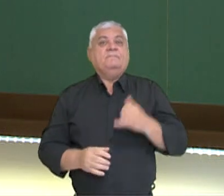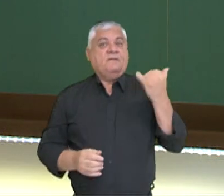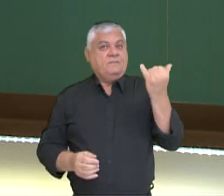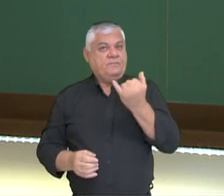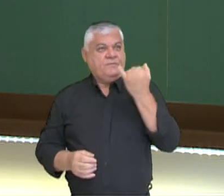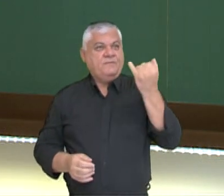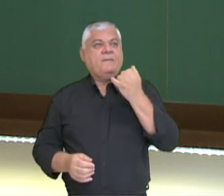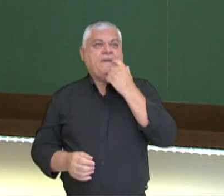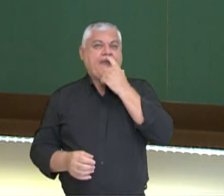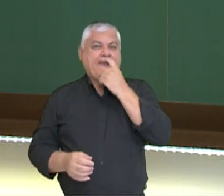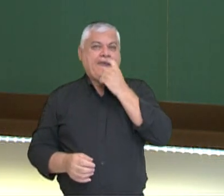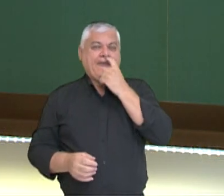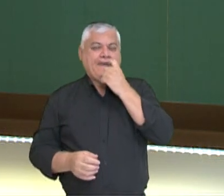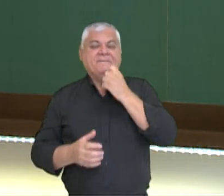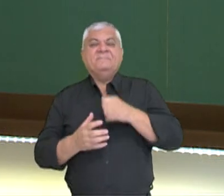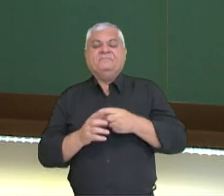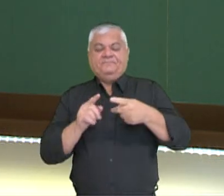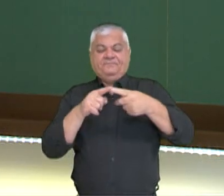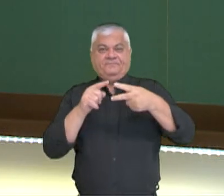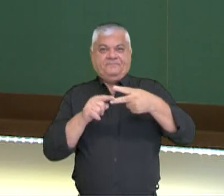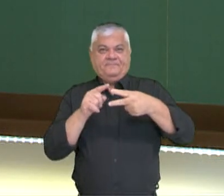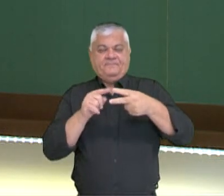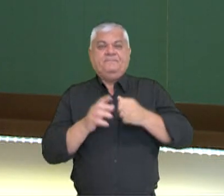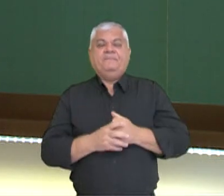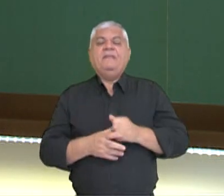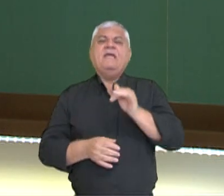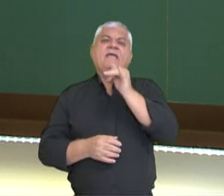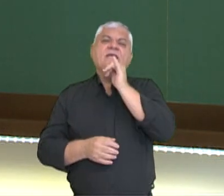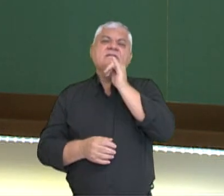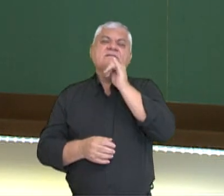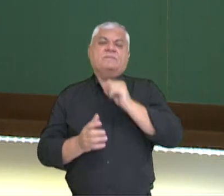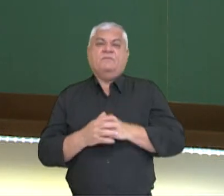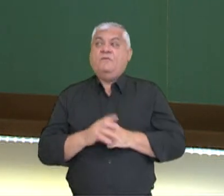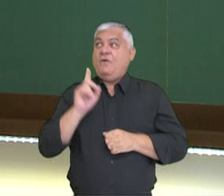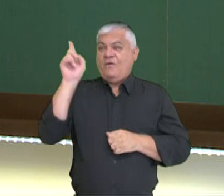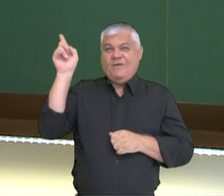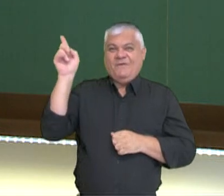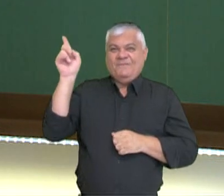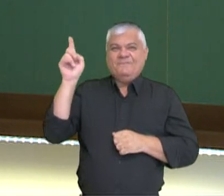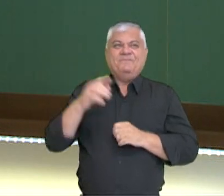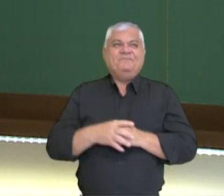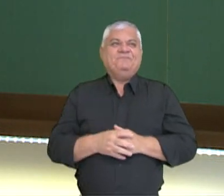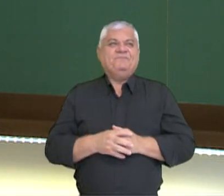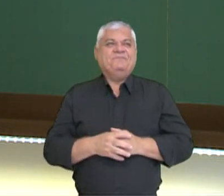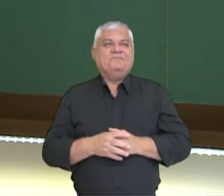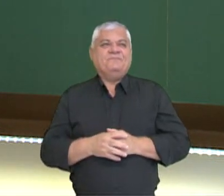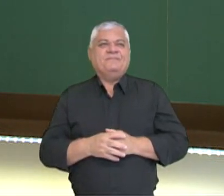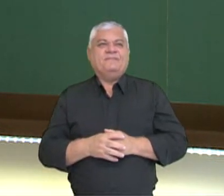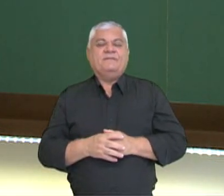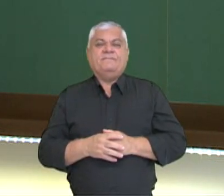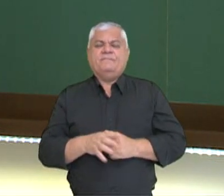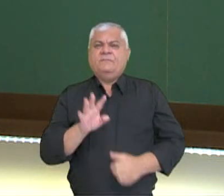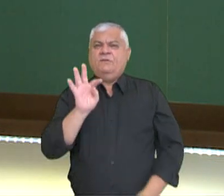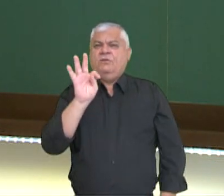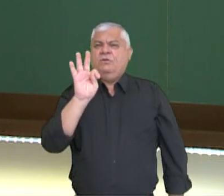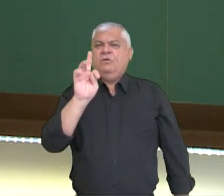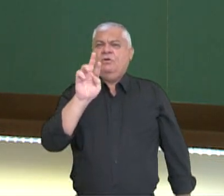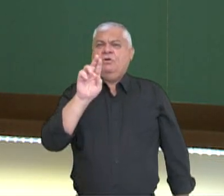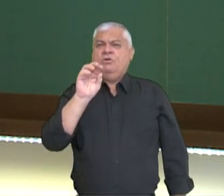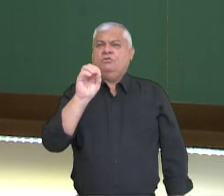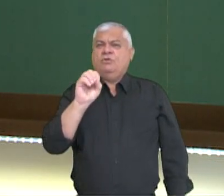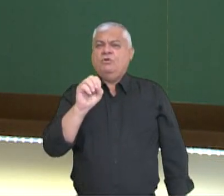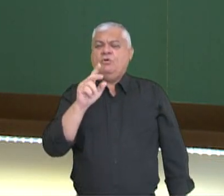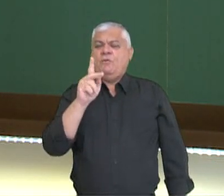importante pensar nesses dois conceitos. E aí, exemplo, quando eu falo de clima, eu trouxe ali um exemplo. O clima tropical, que